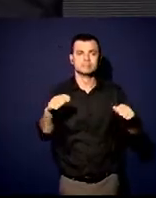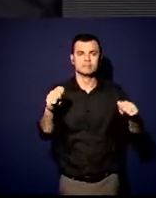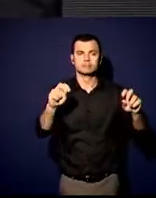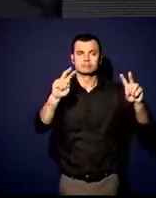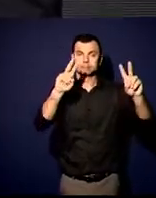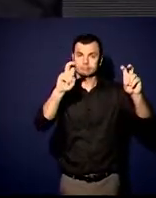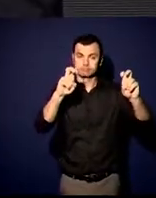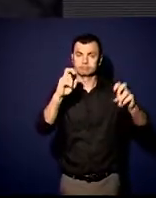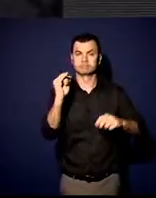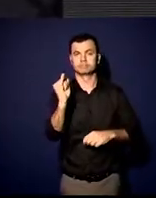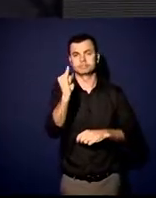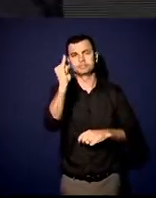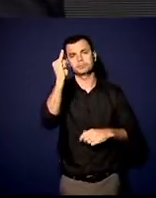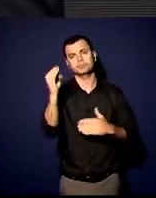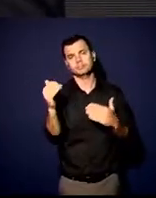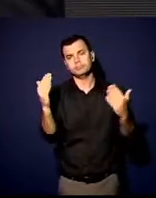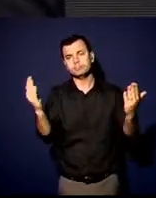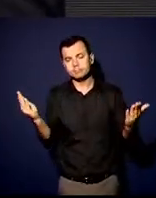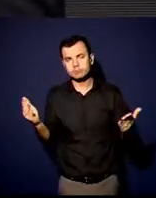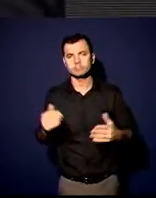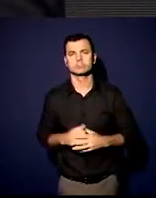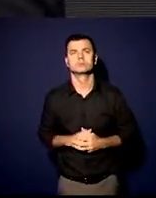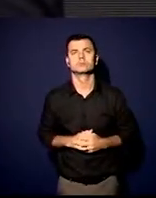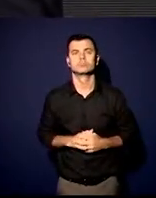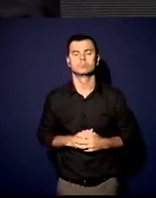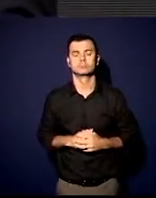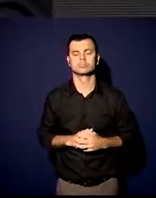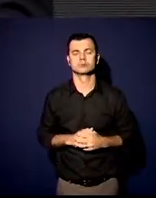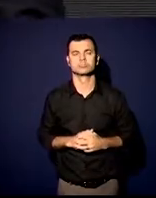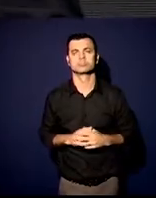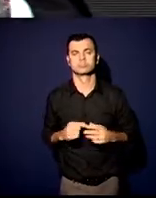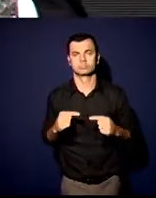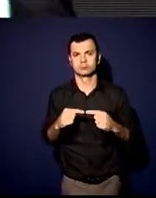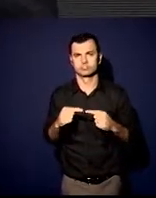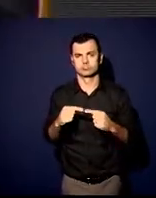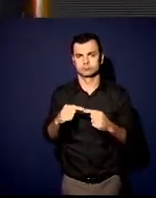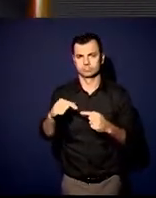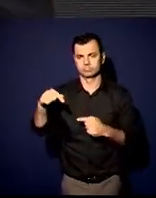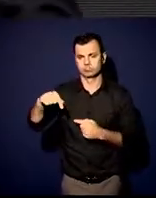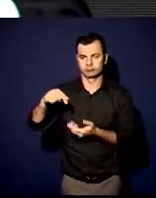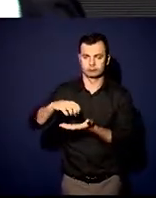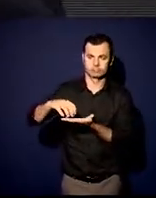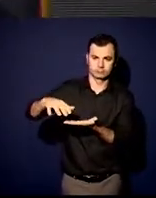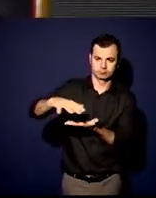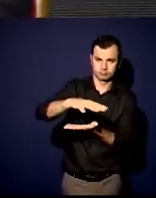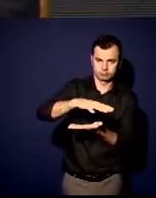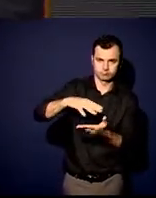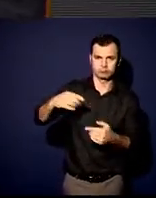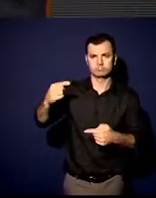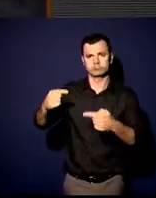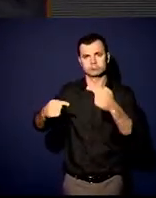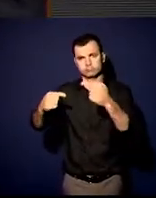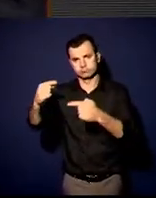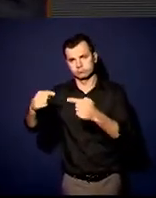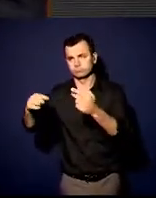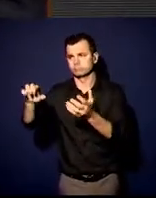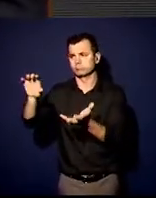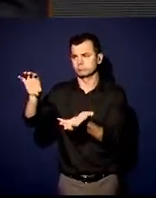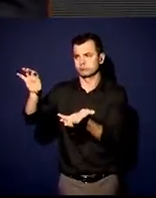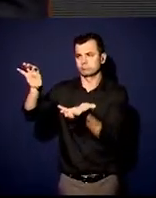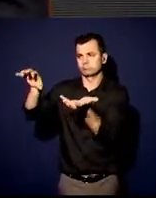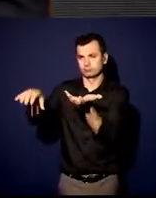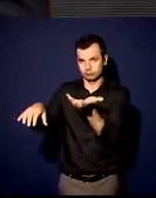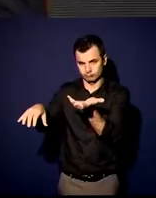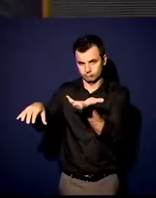um assunto tão delicado então trazendo para o nosso campo todas as vezes que a política que o congresso não